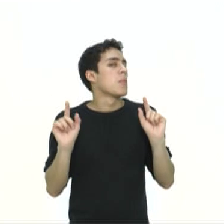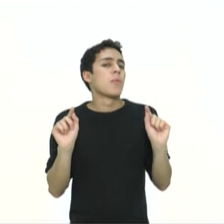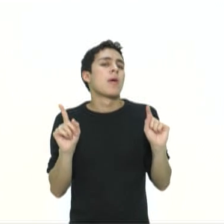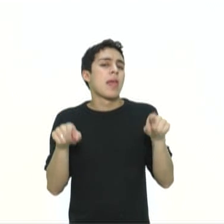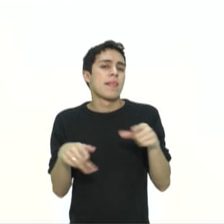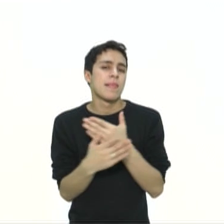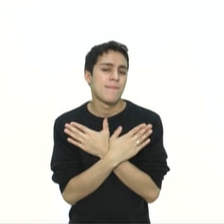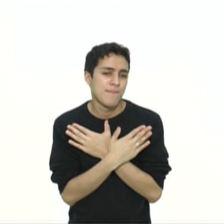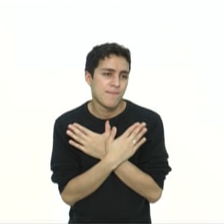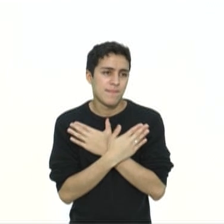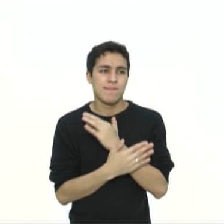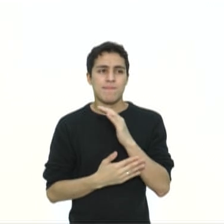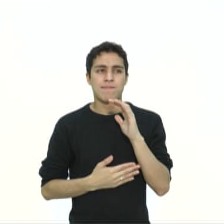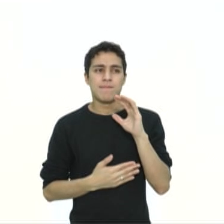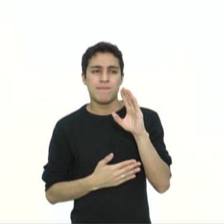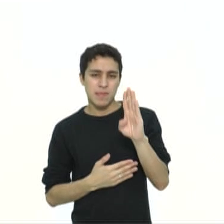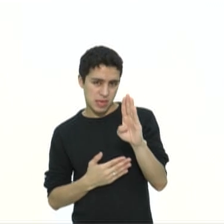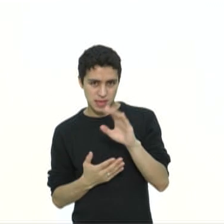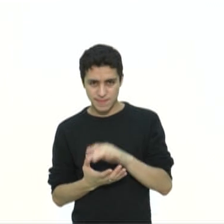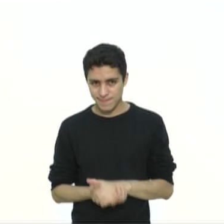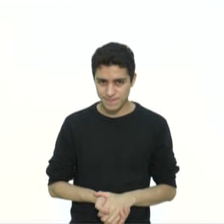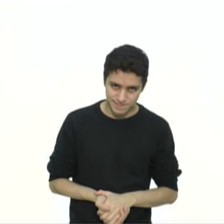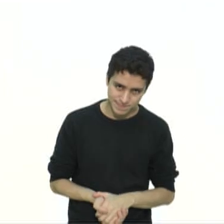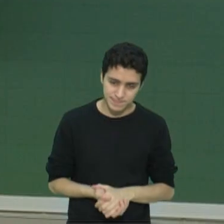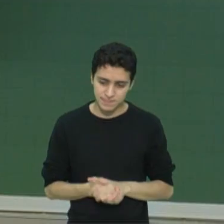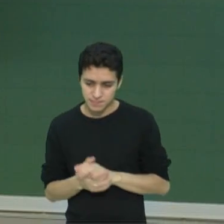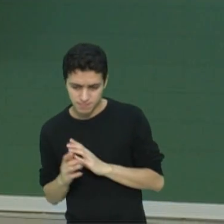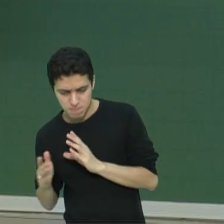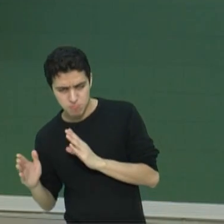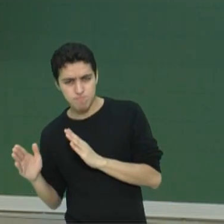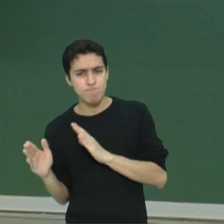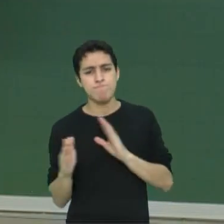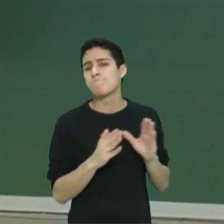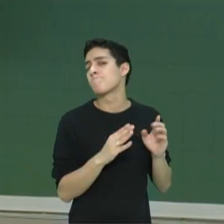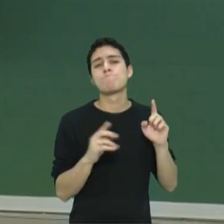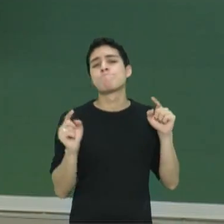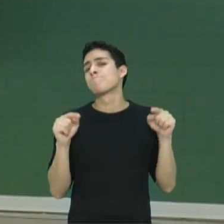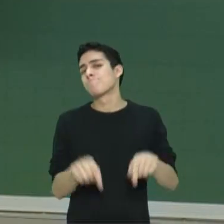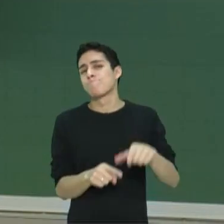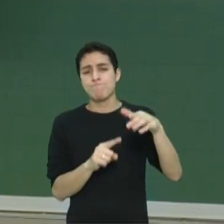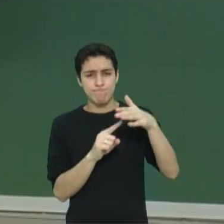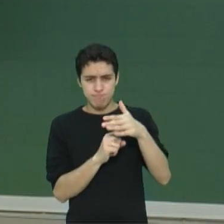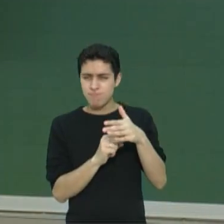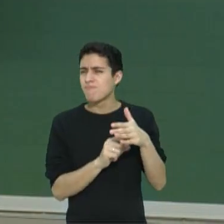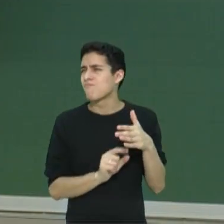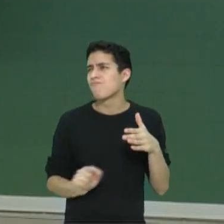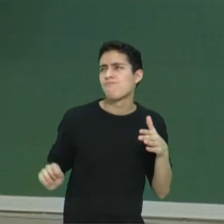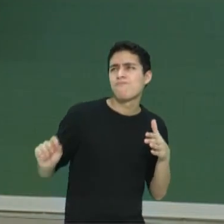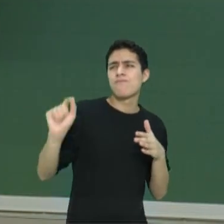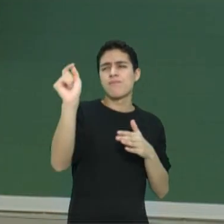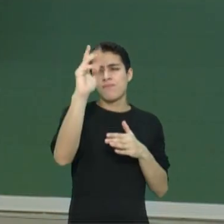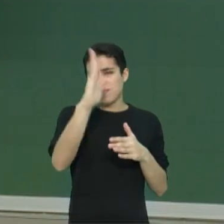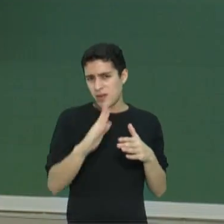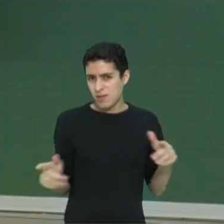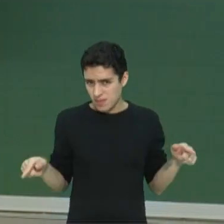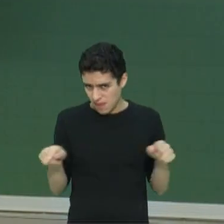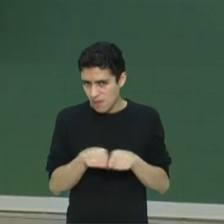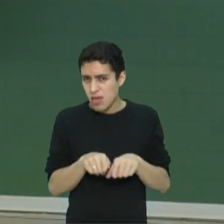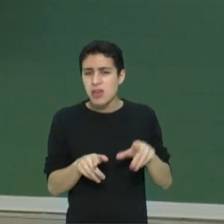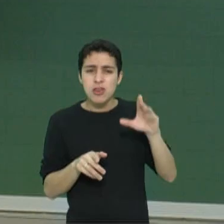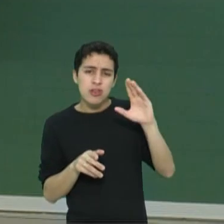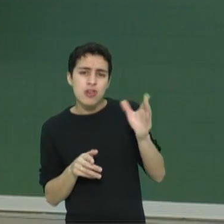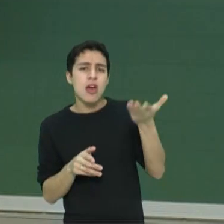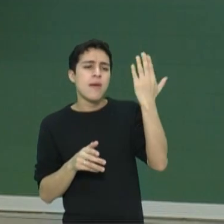a letra T nós tivemos aqui no Paraná né no Brasil todo Algumas propostas